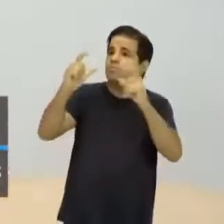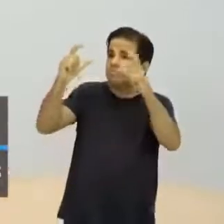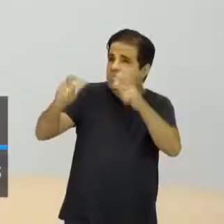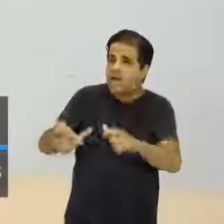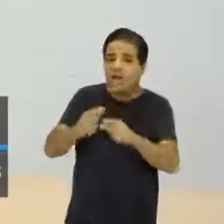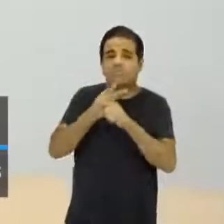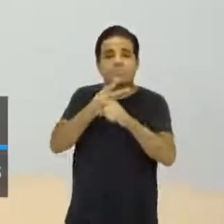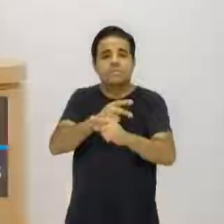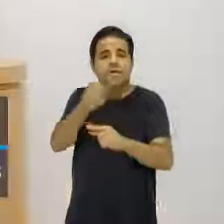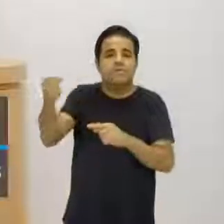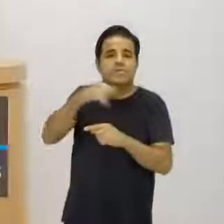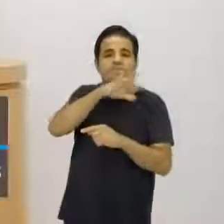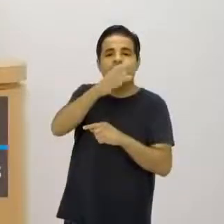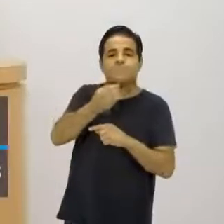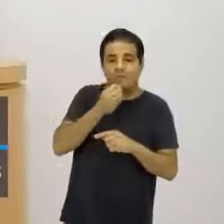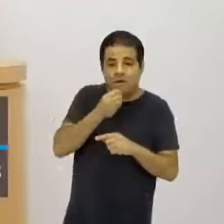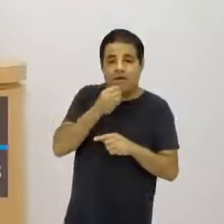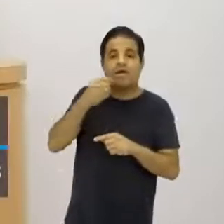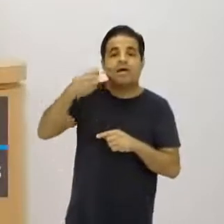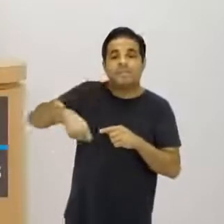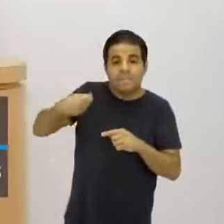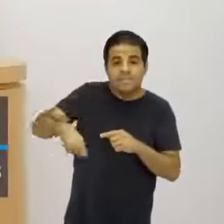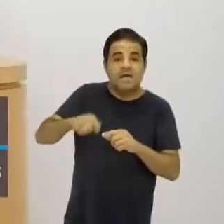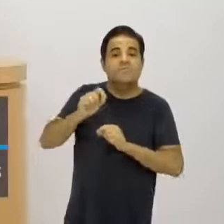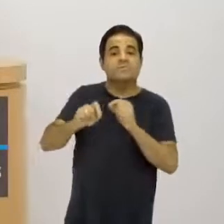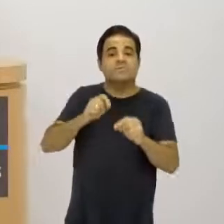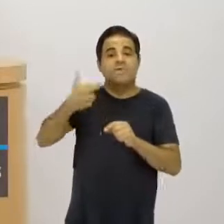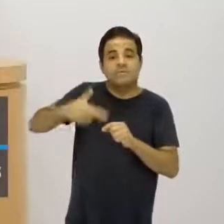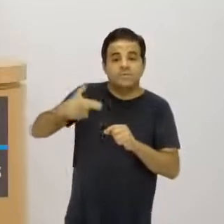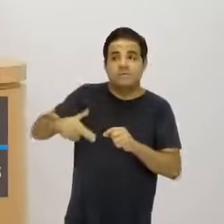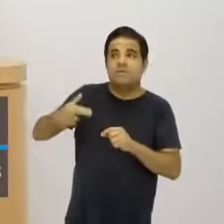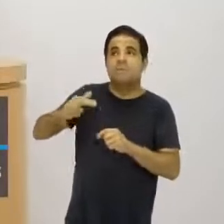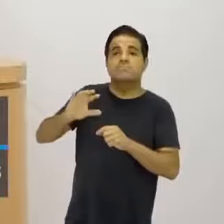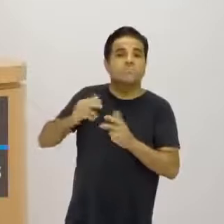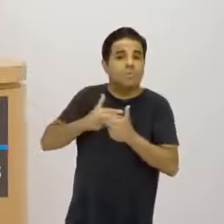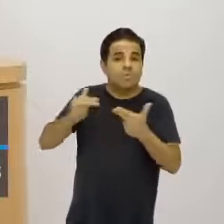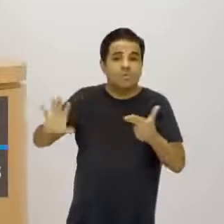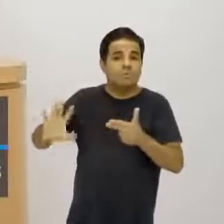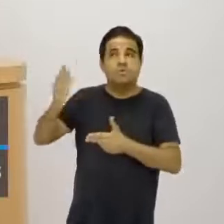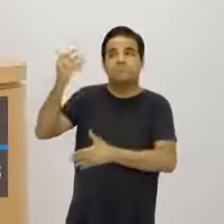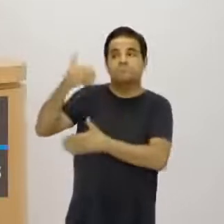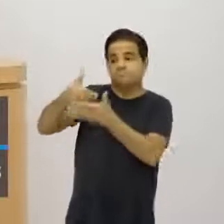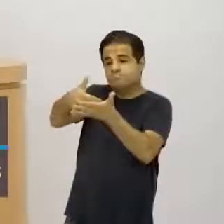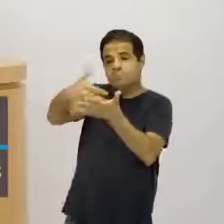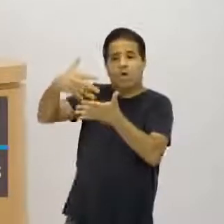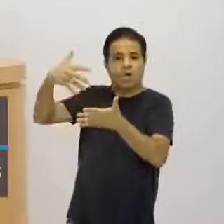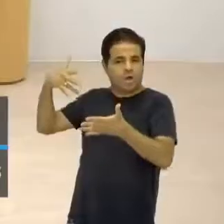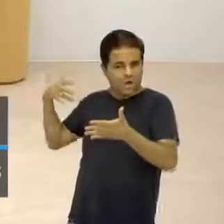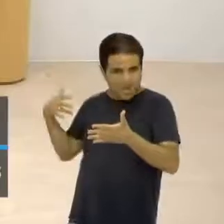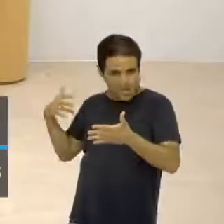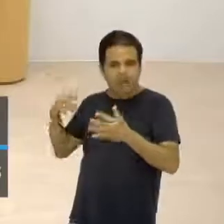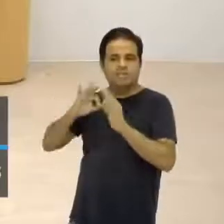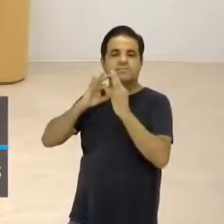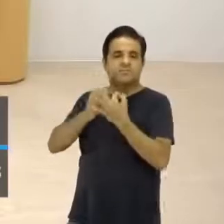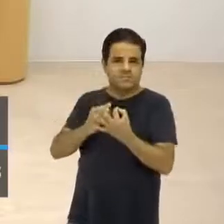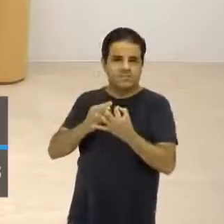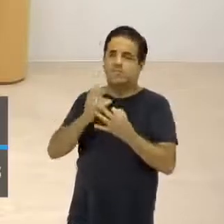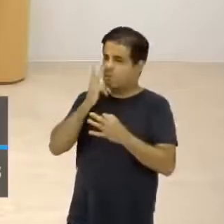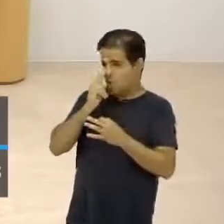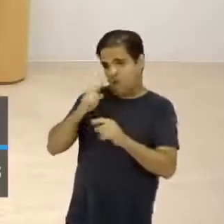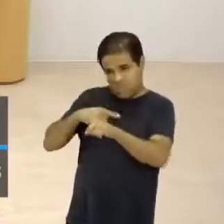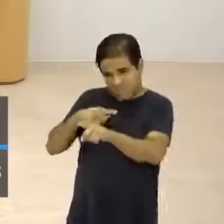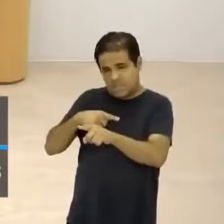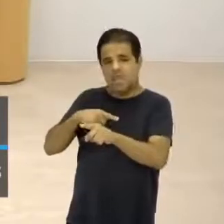novas oportunidades. E aí a gente vai ter que repetir o fenômeno dos nossos antepassados. Provavelmente na sua família você também teve aí